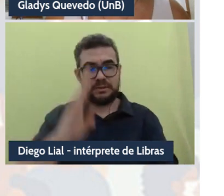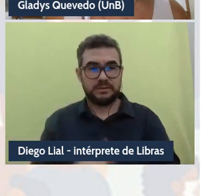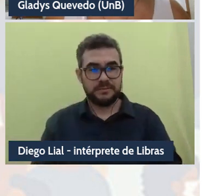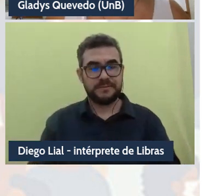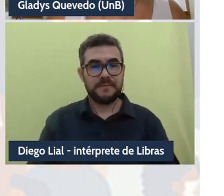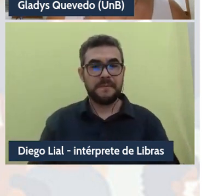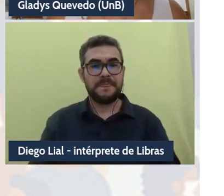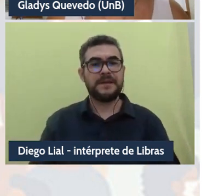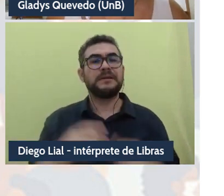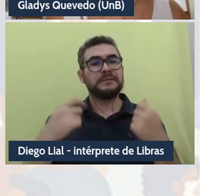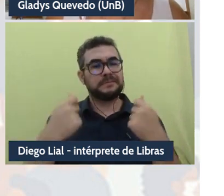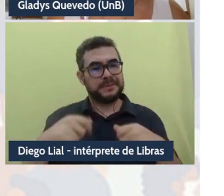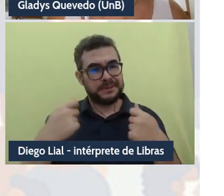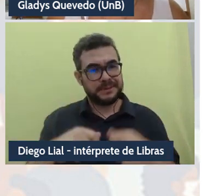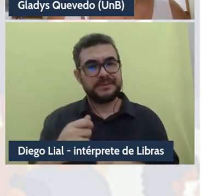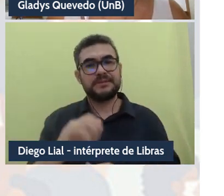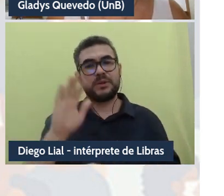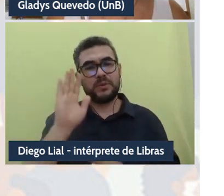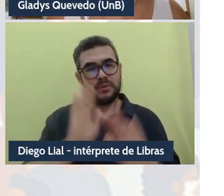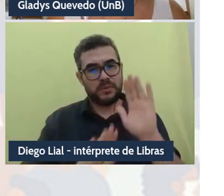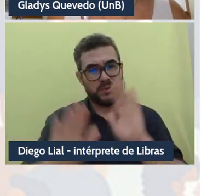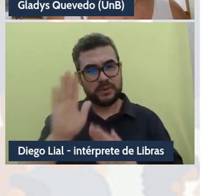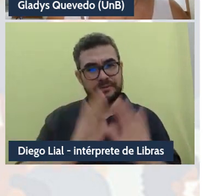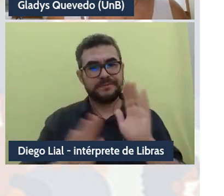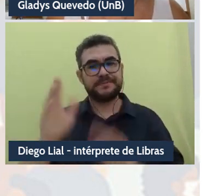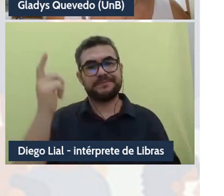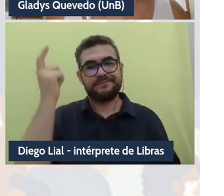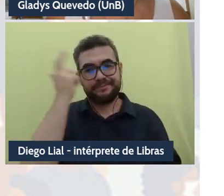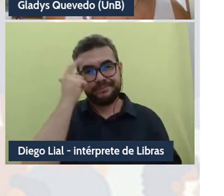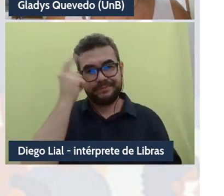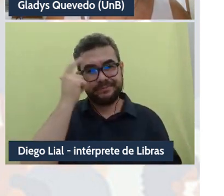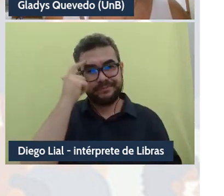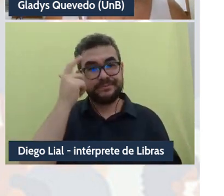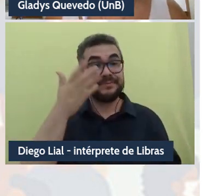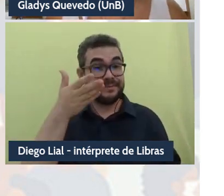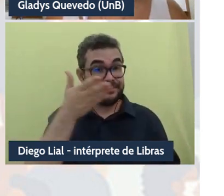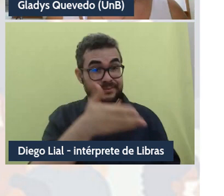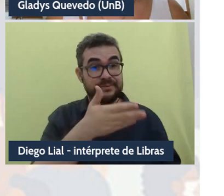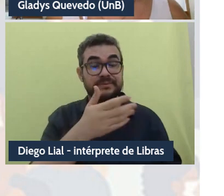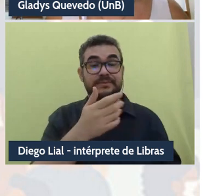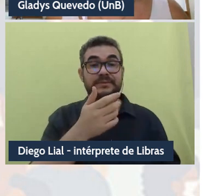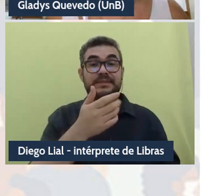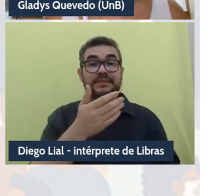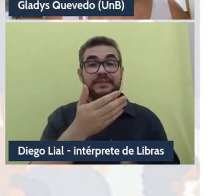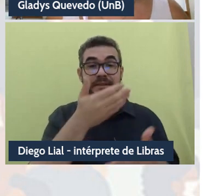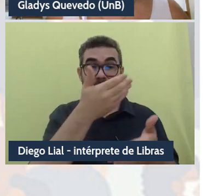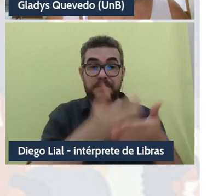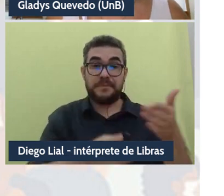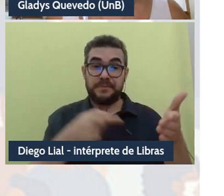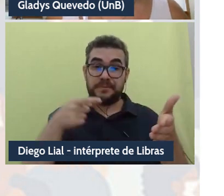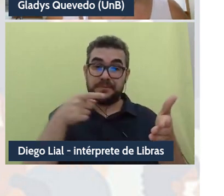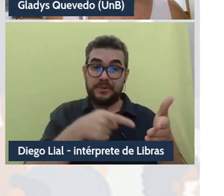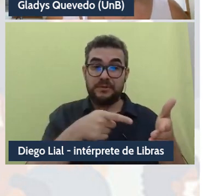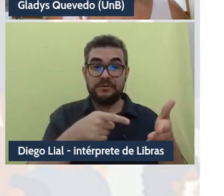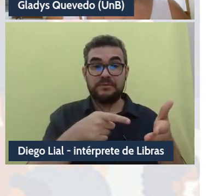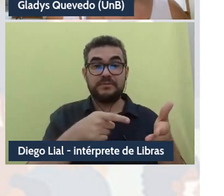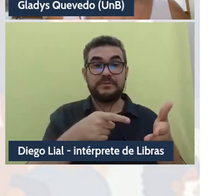que derivam da avaliação, né? Porque quer queira, quer não, o exame